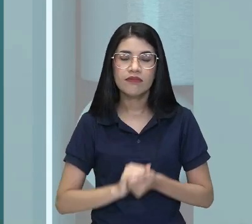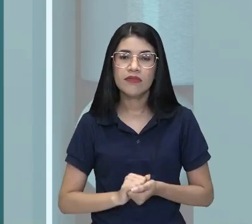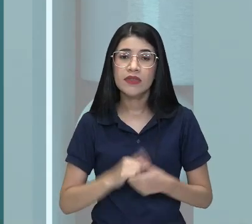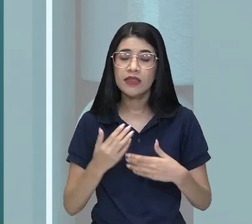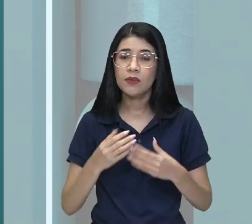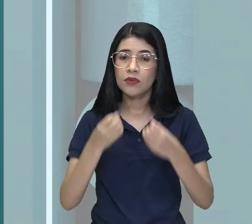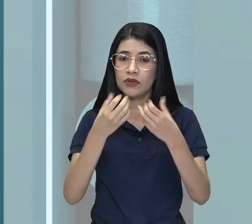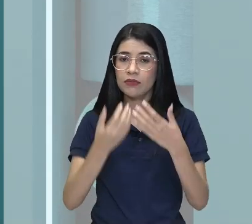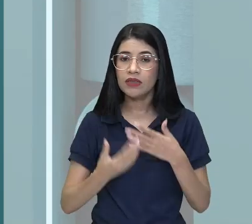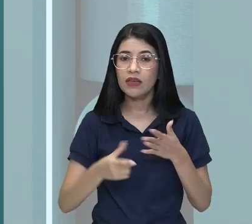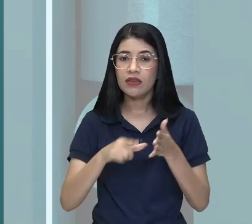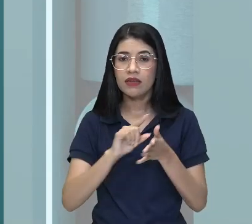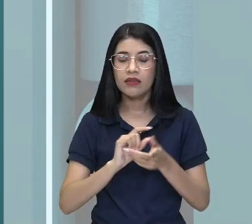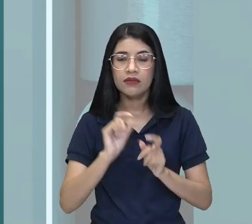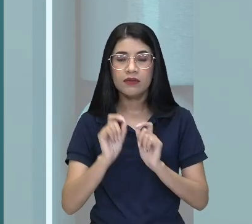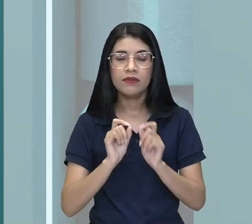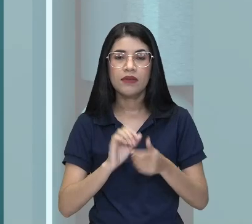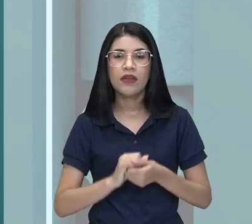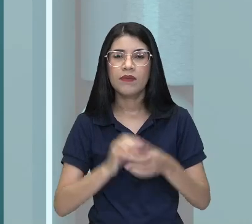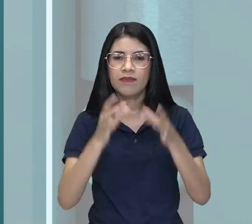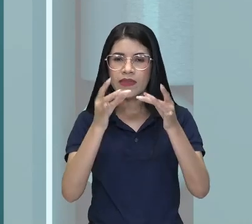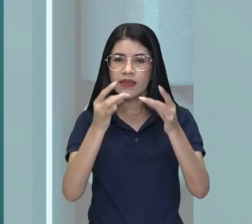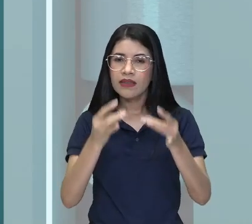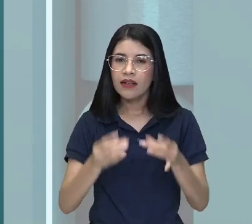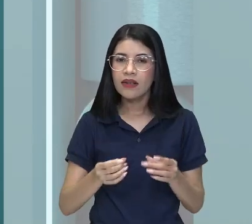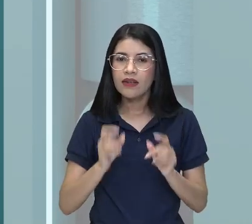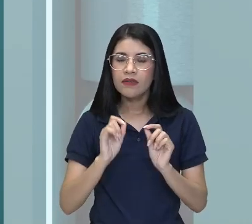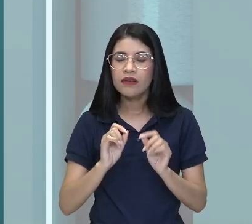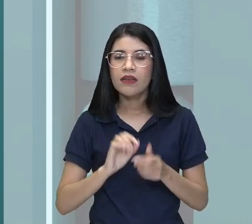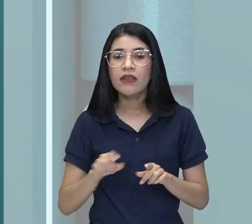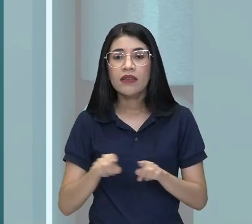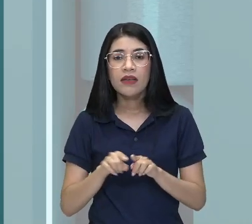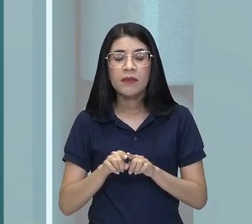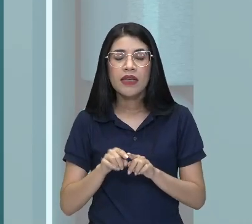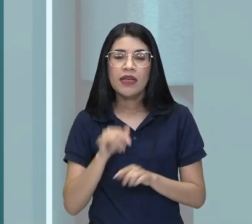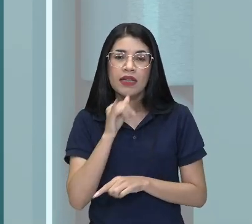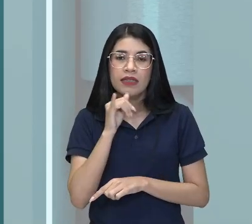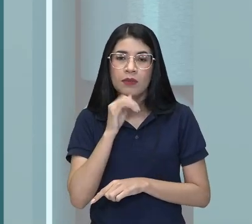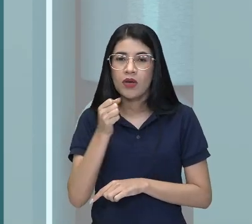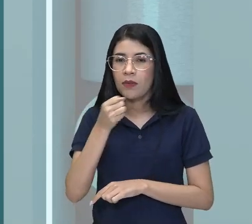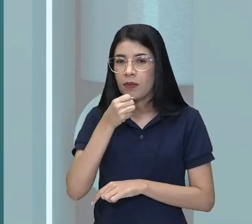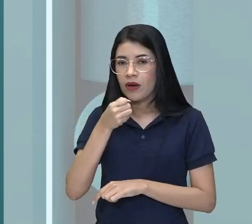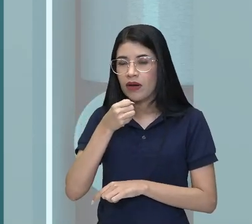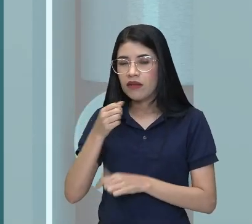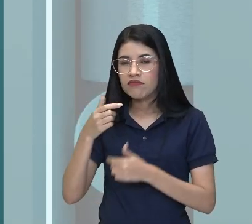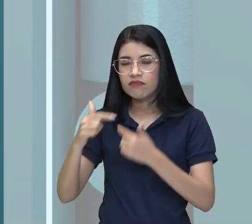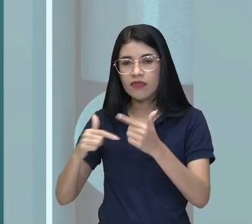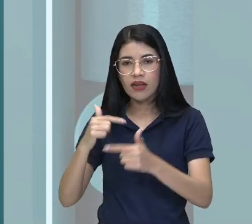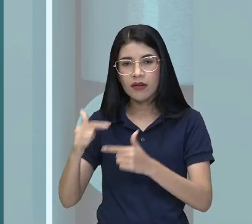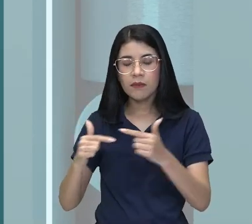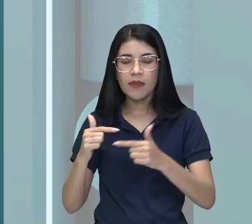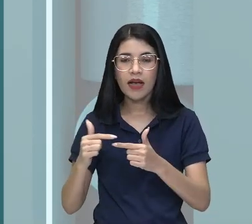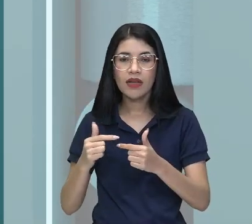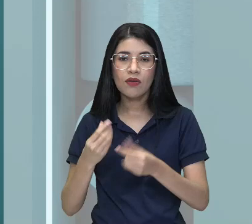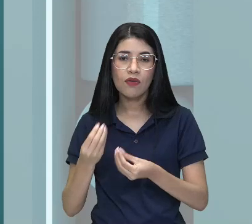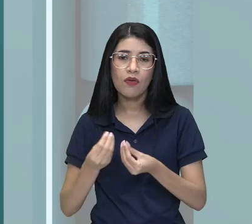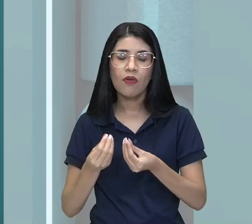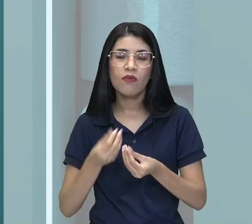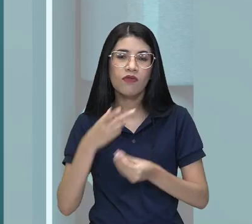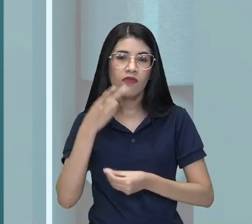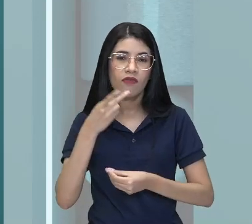de falar com vocês, explicar que até mesmo numa entrevista de trabalho, como você fala, como